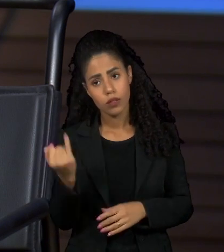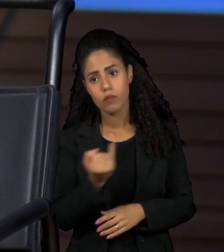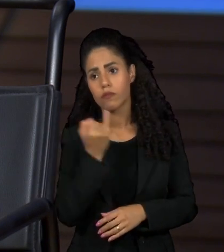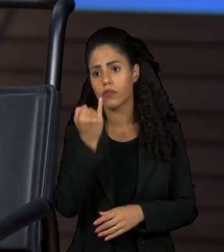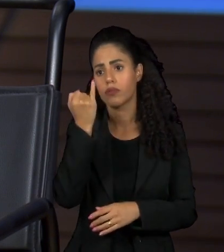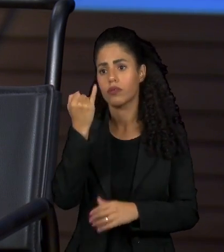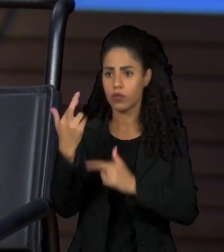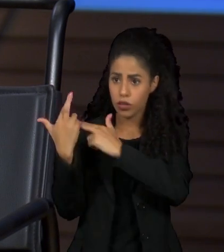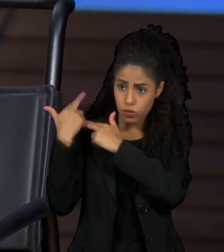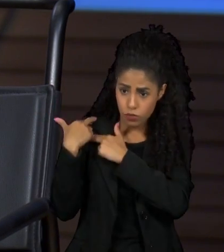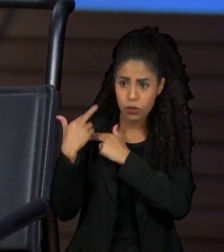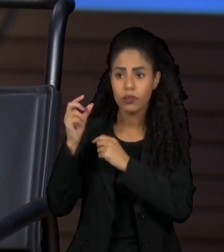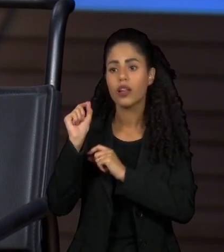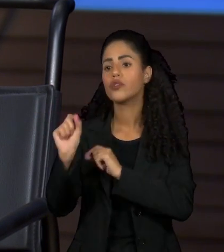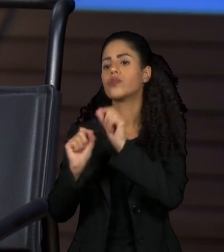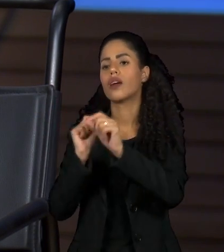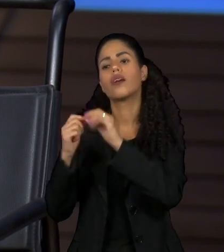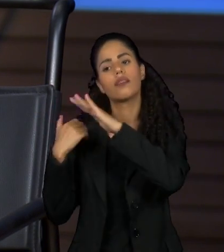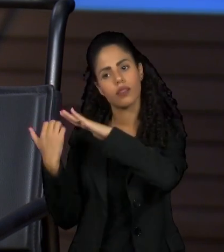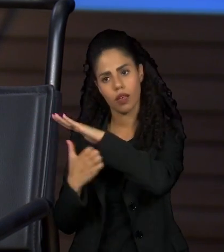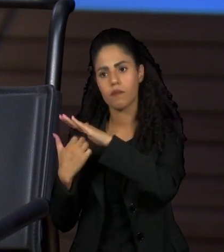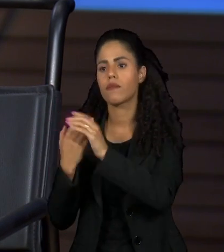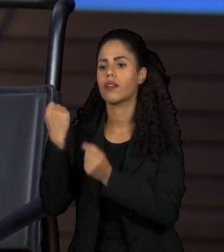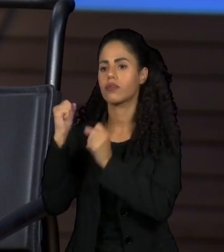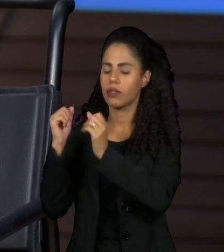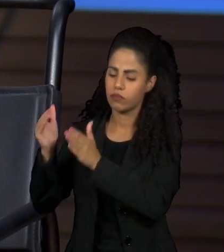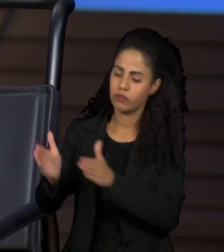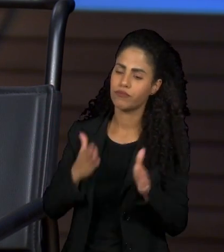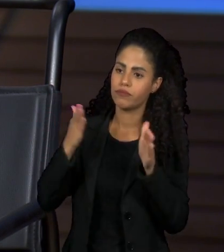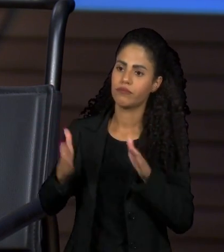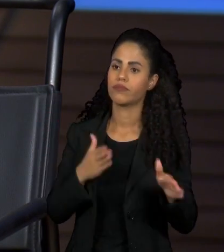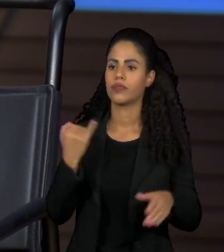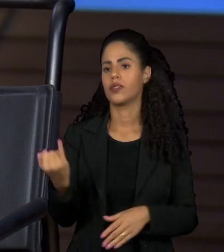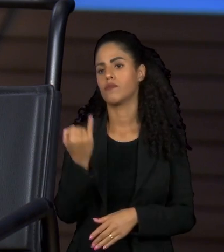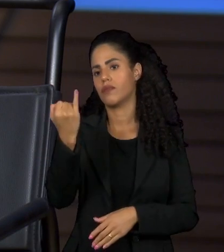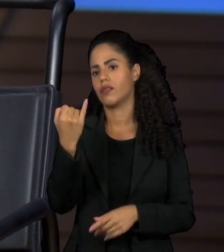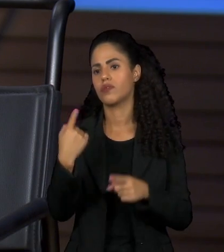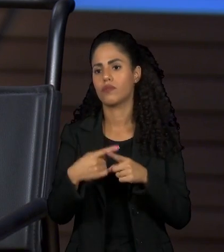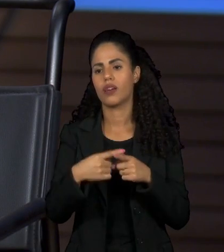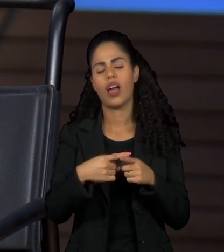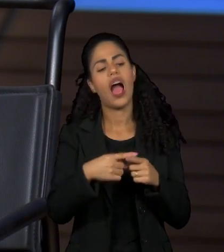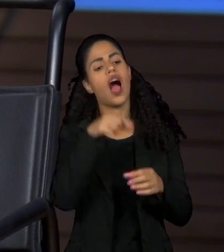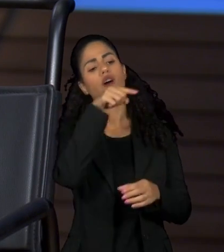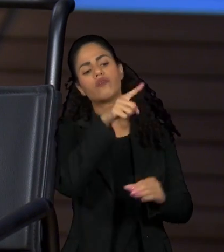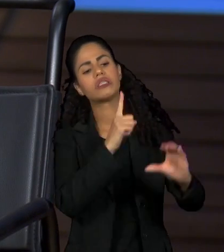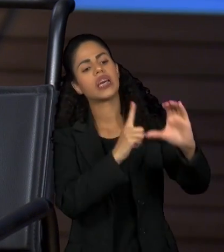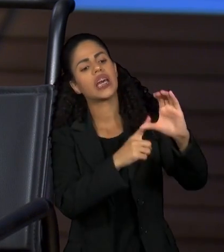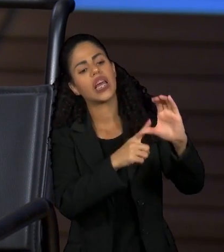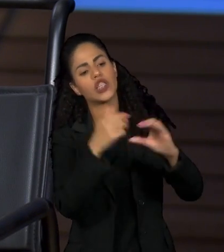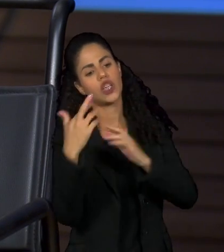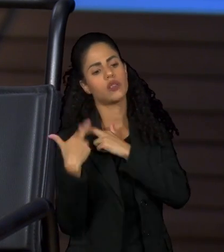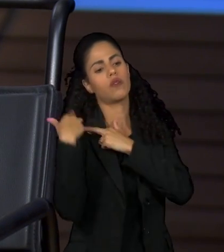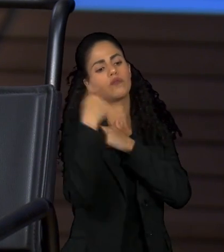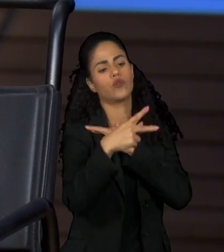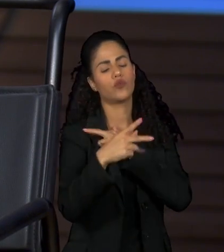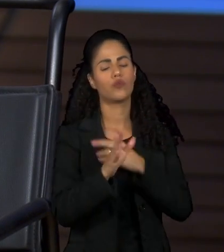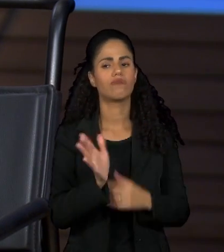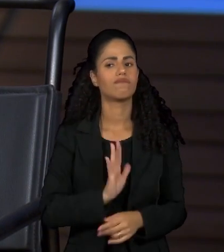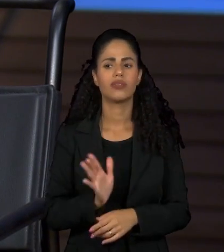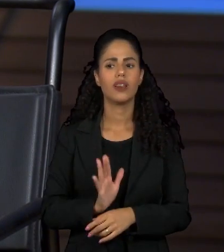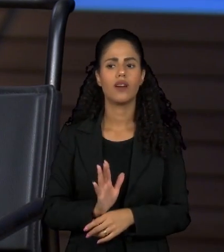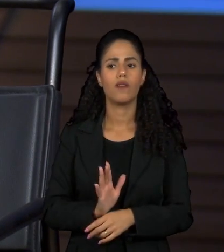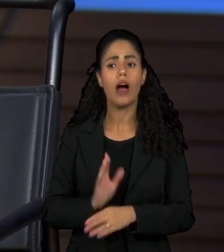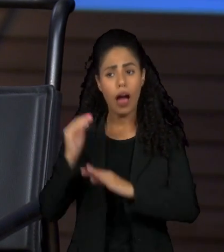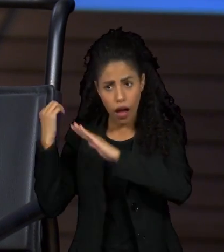uma alternativa e não deixar só na responsabilidade do consumidor de descartar, até porque a gente está tratando aí de produtos que